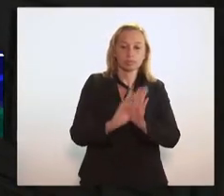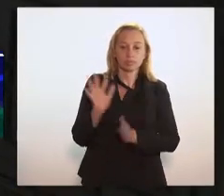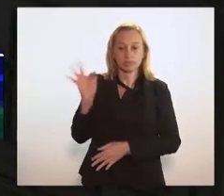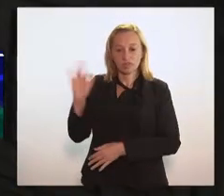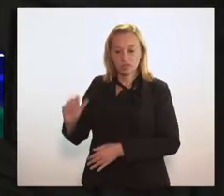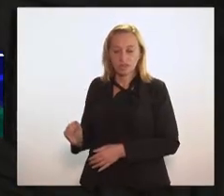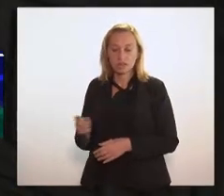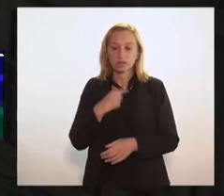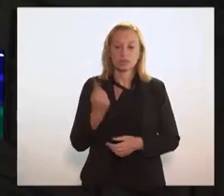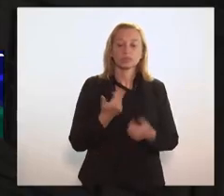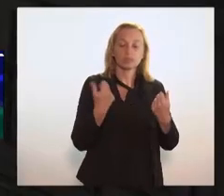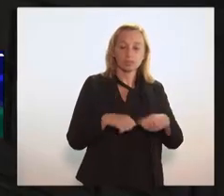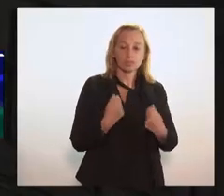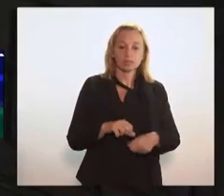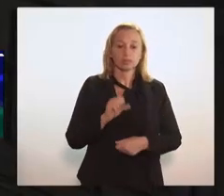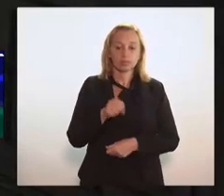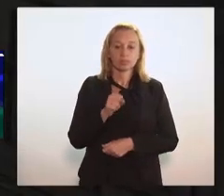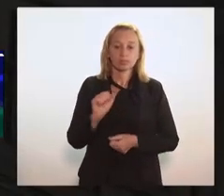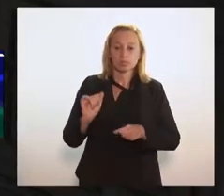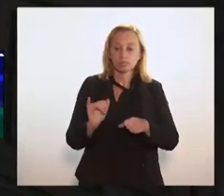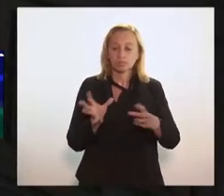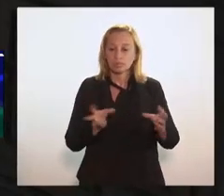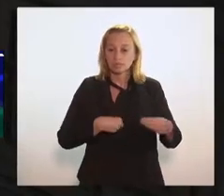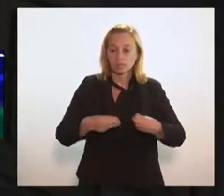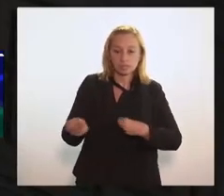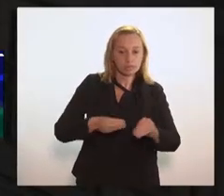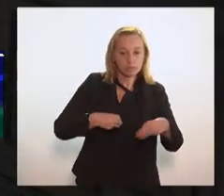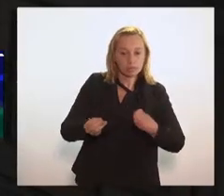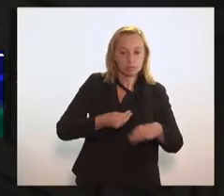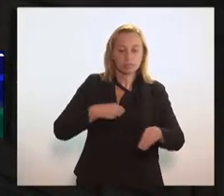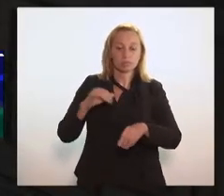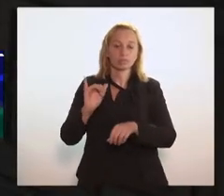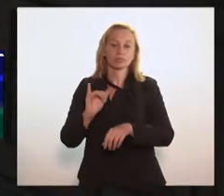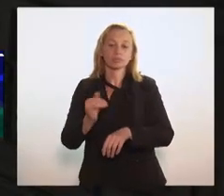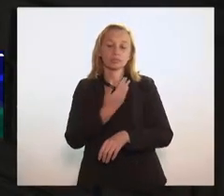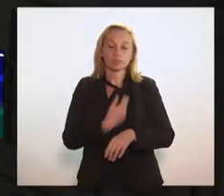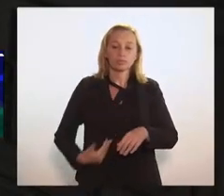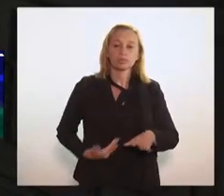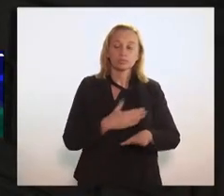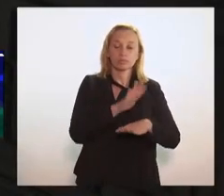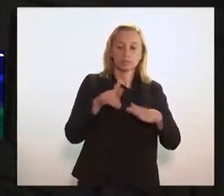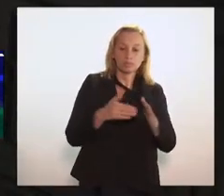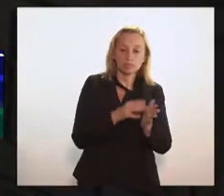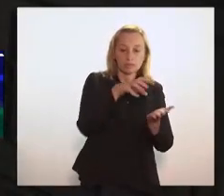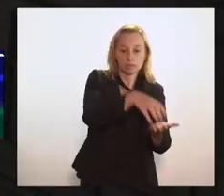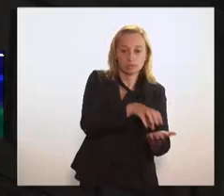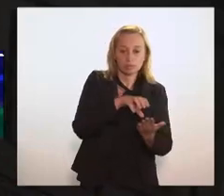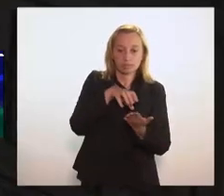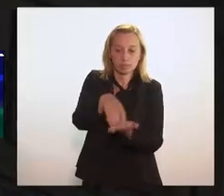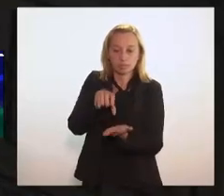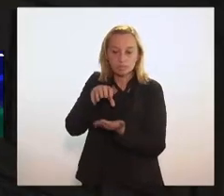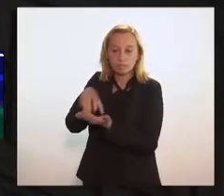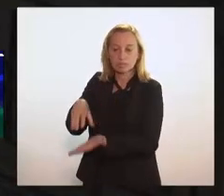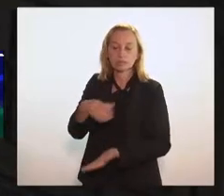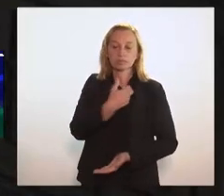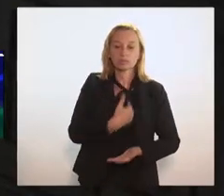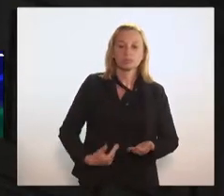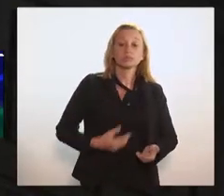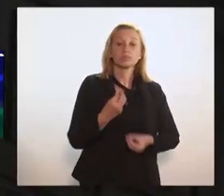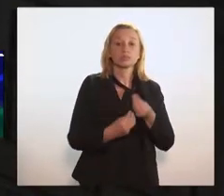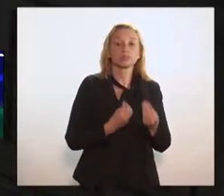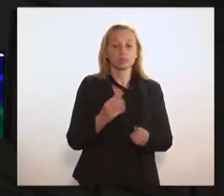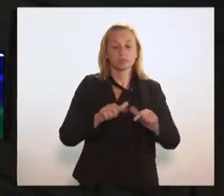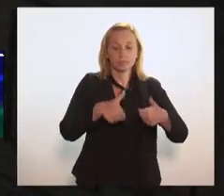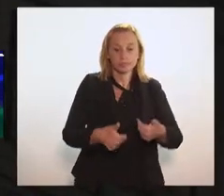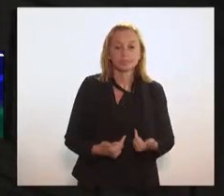gente precisa, inclusive, articular com o governo e todos os órgãos públicos como é que isso vai se dar. Então,